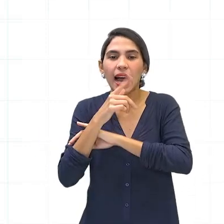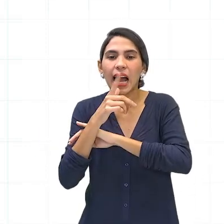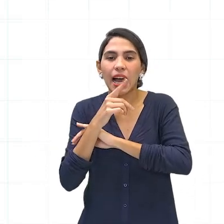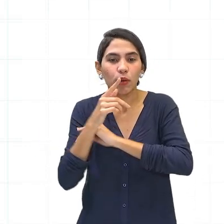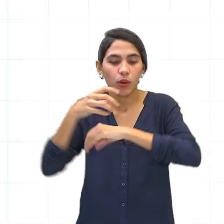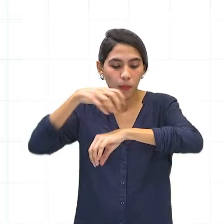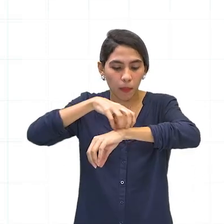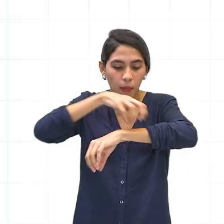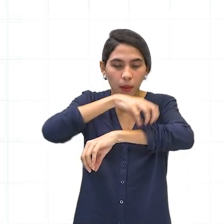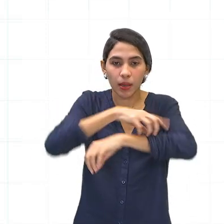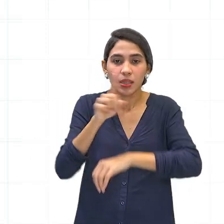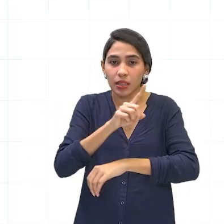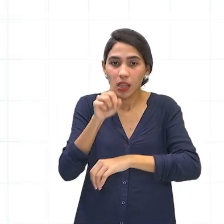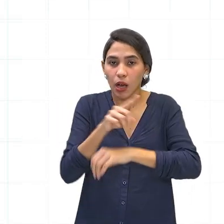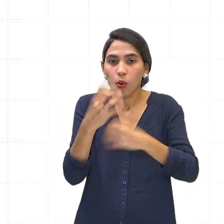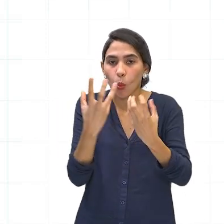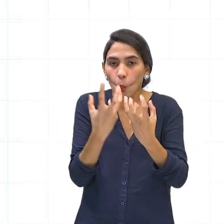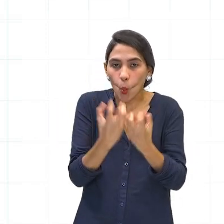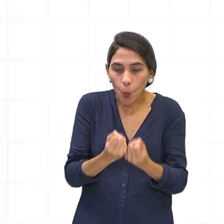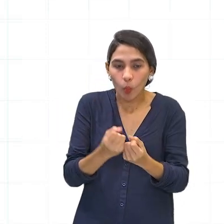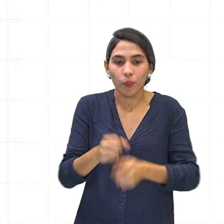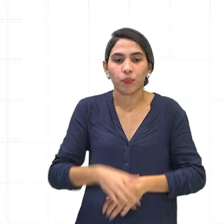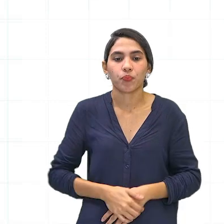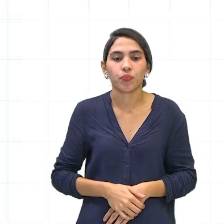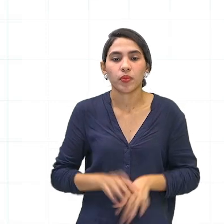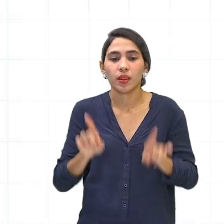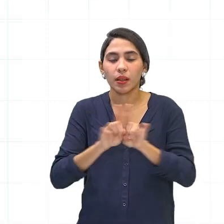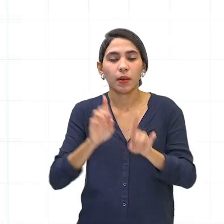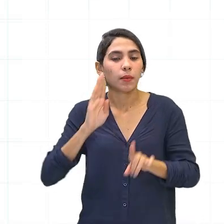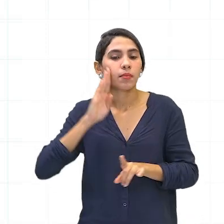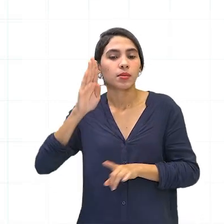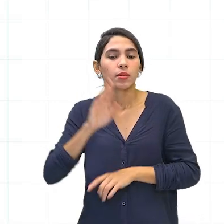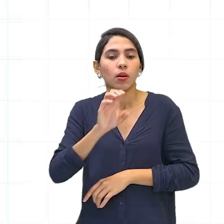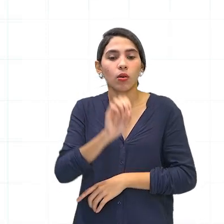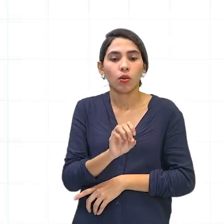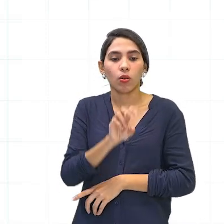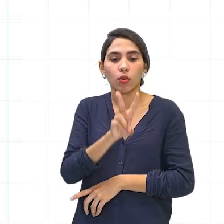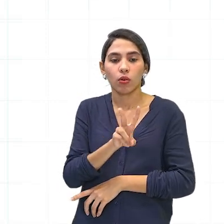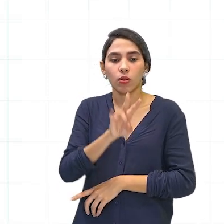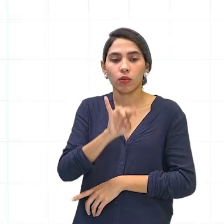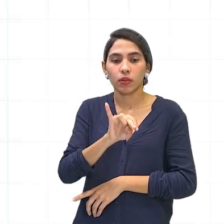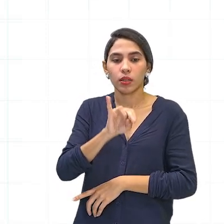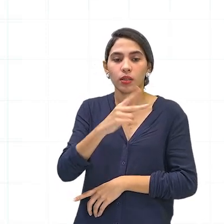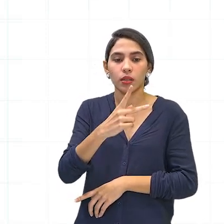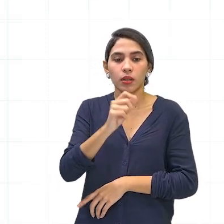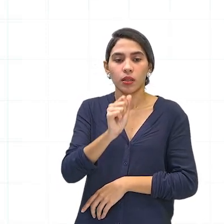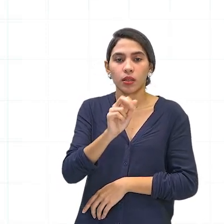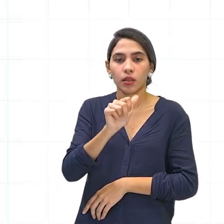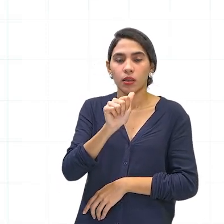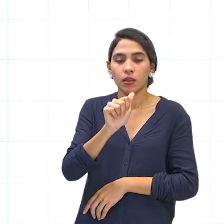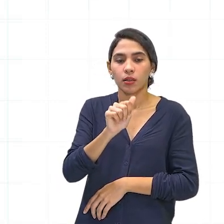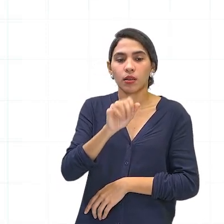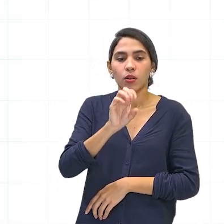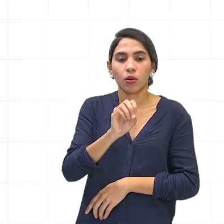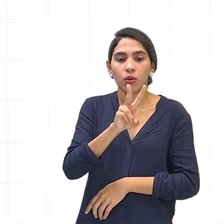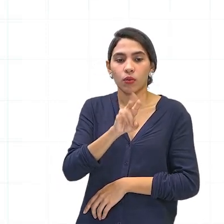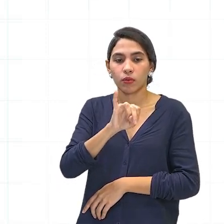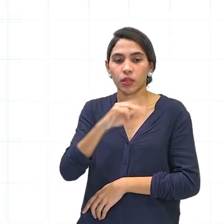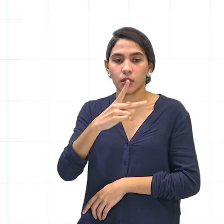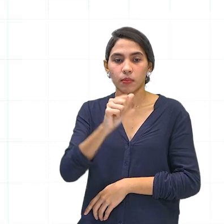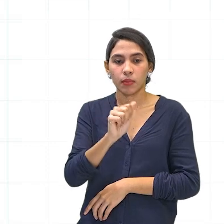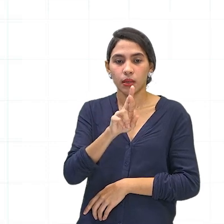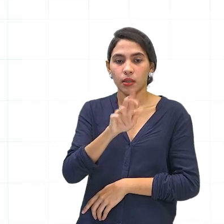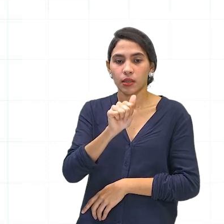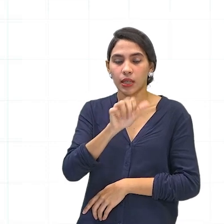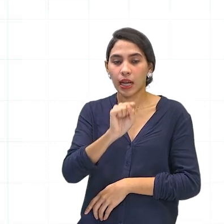na pena desses animais. E eles são exclusivamente ovíparos e eles vão apresentar ali adaptações para